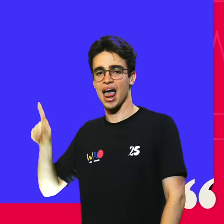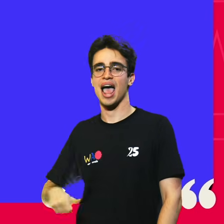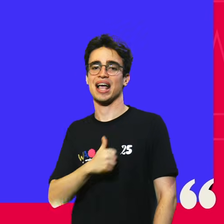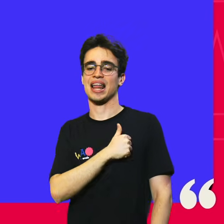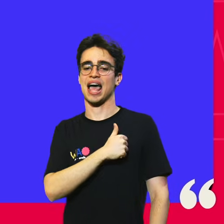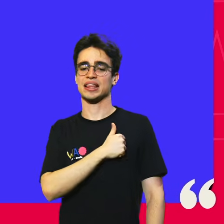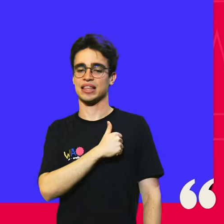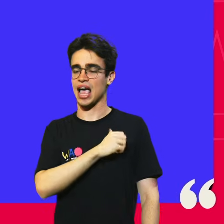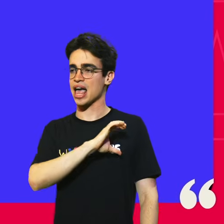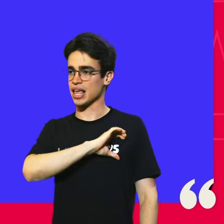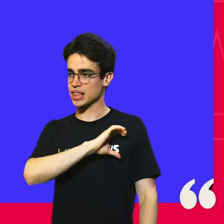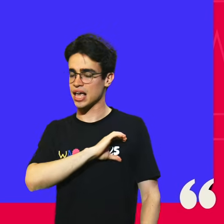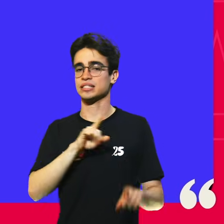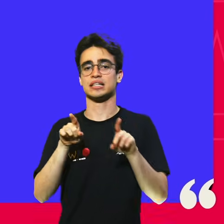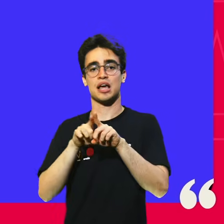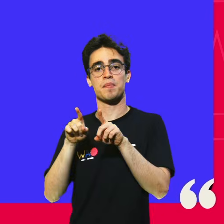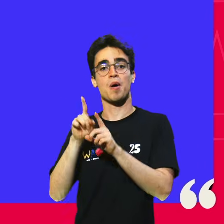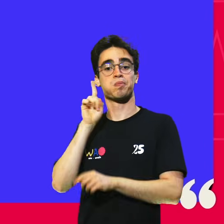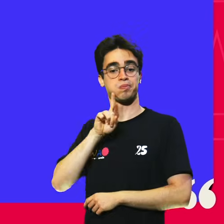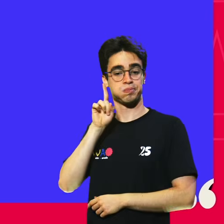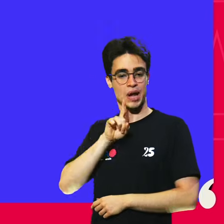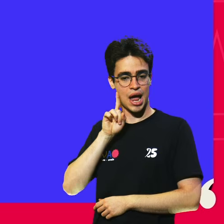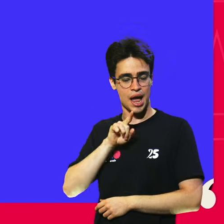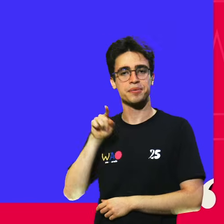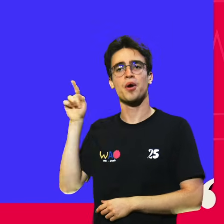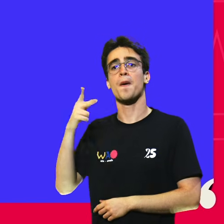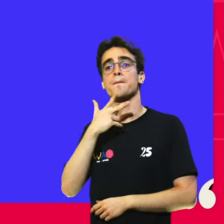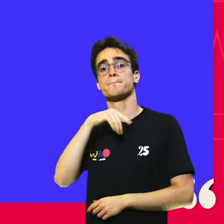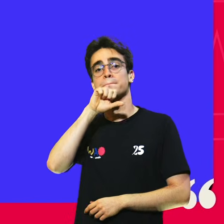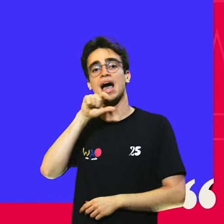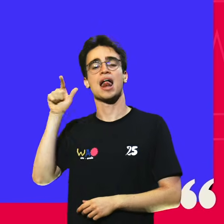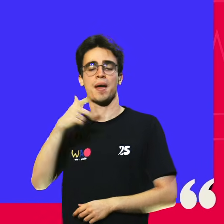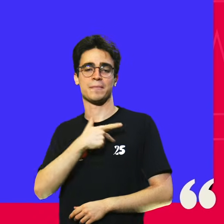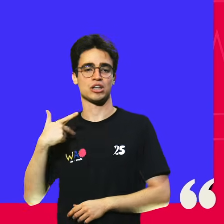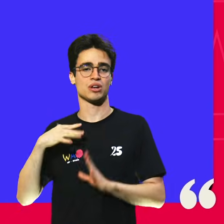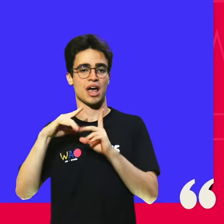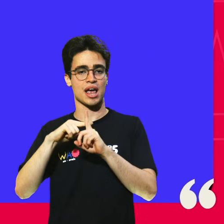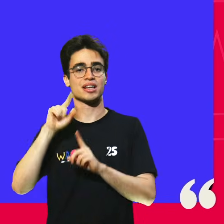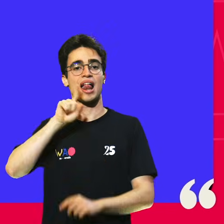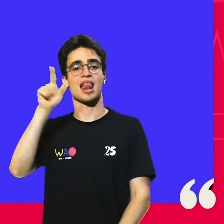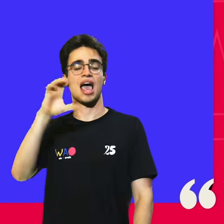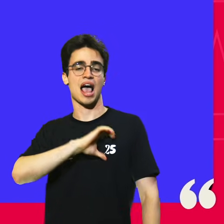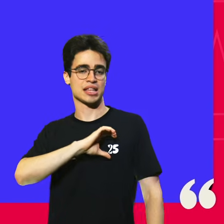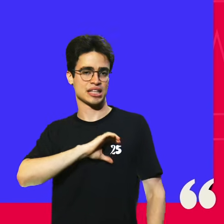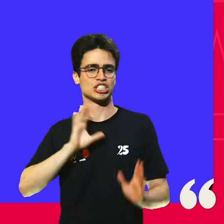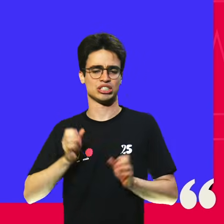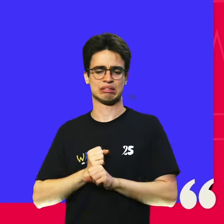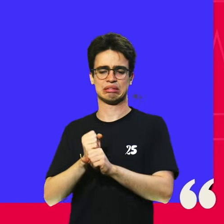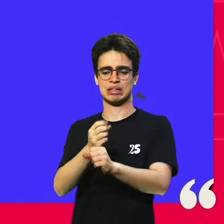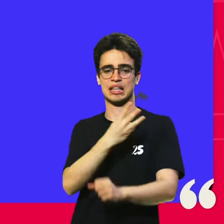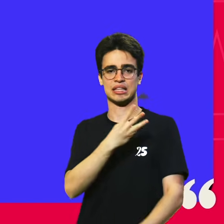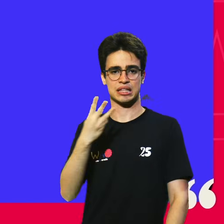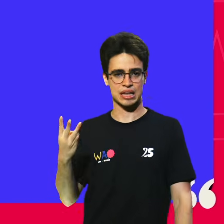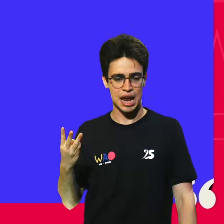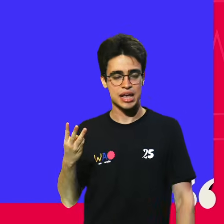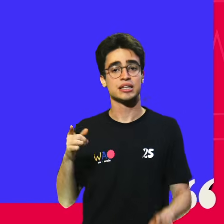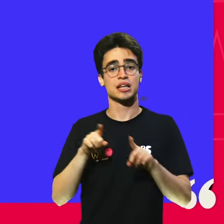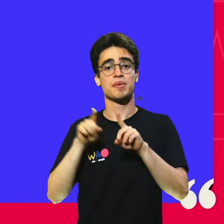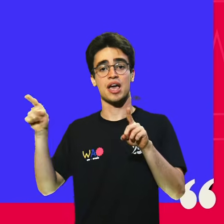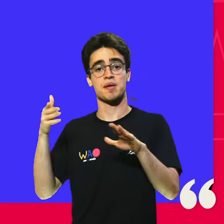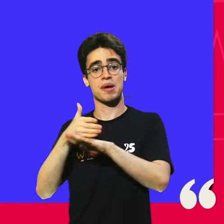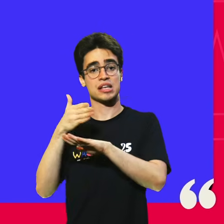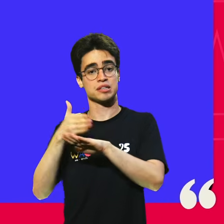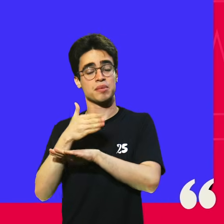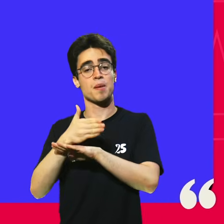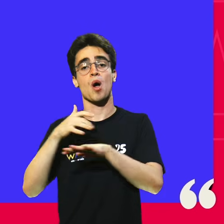e americana. O pai dela pastoreia uma igreja no Canadá há 33 anos. Eles fazem parte do movimento MFI